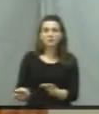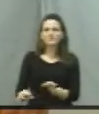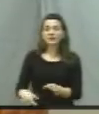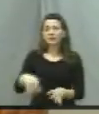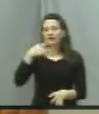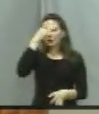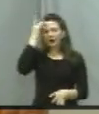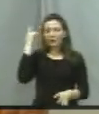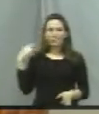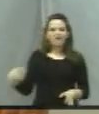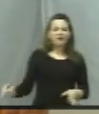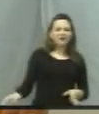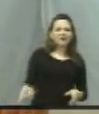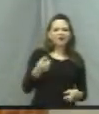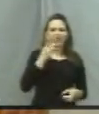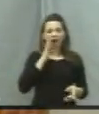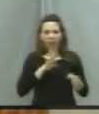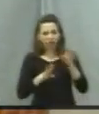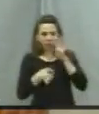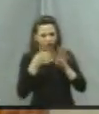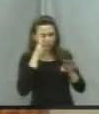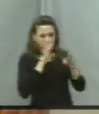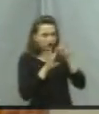como corruptos.